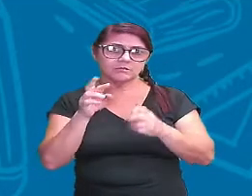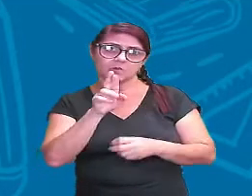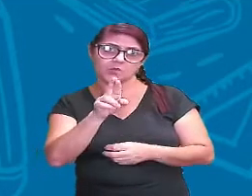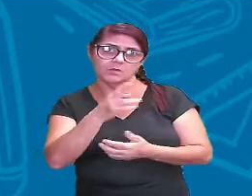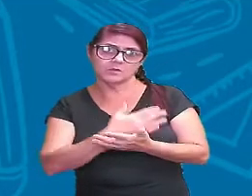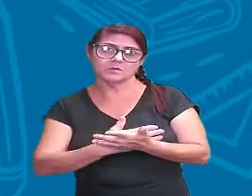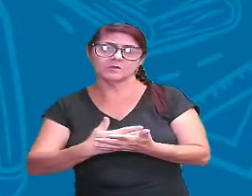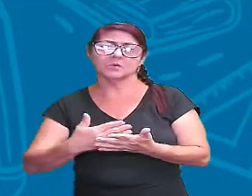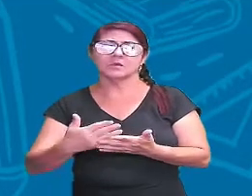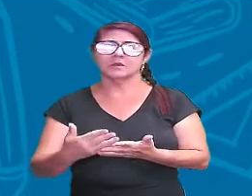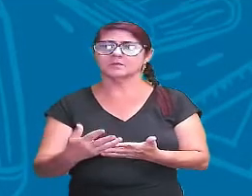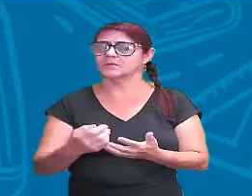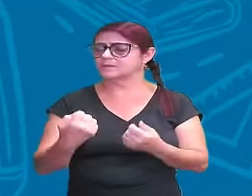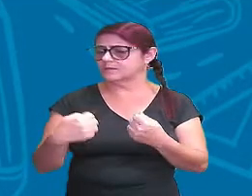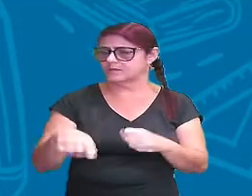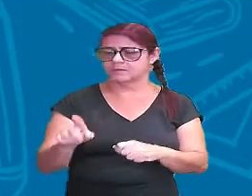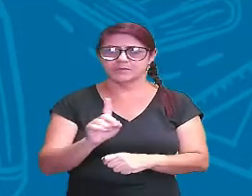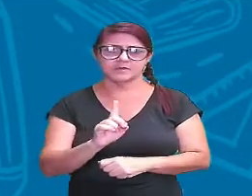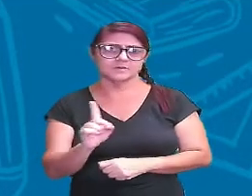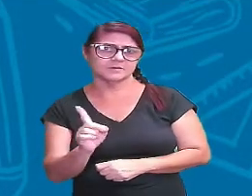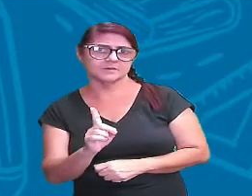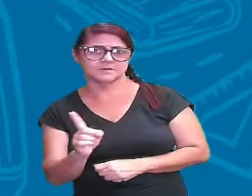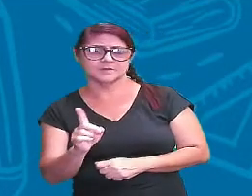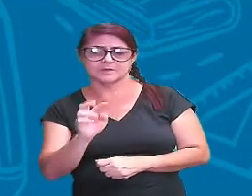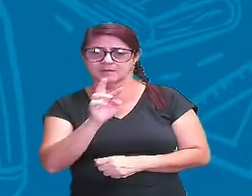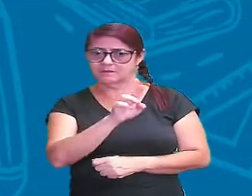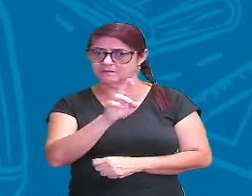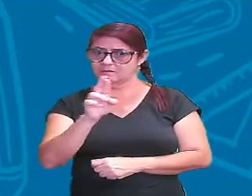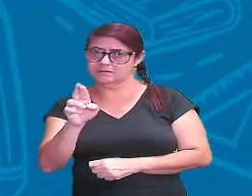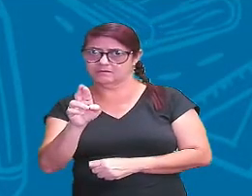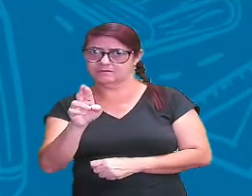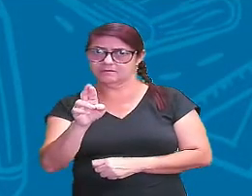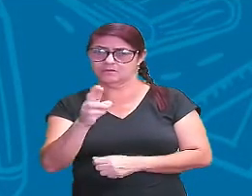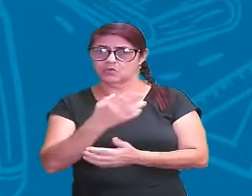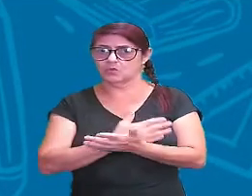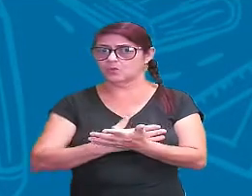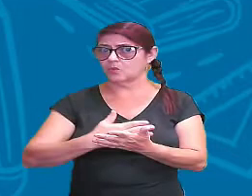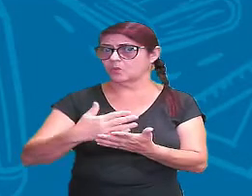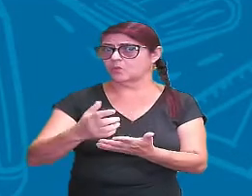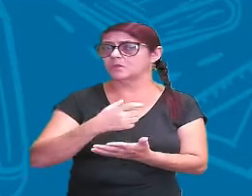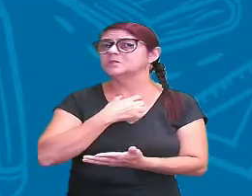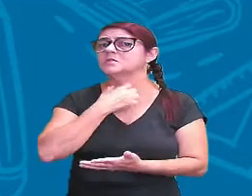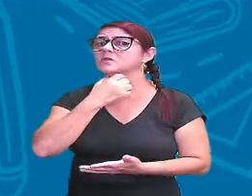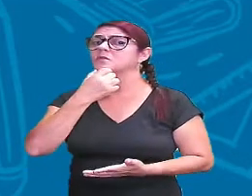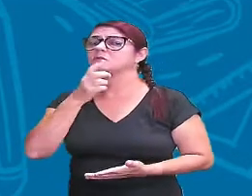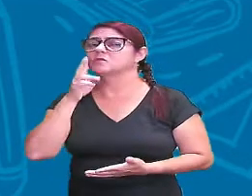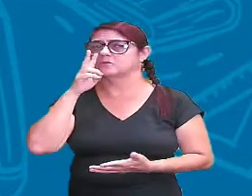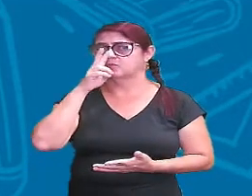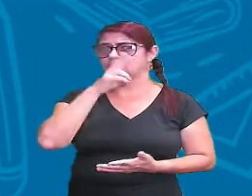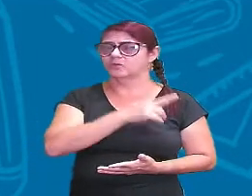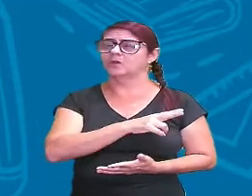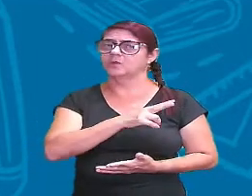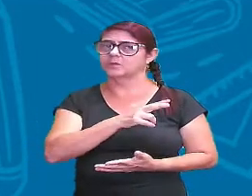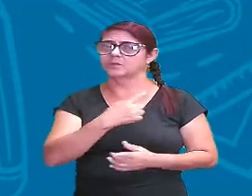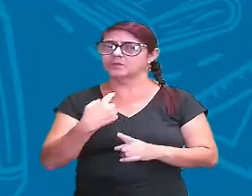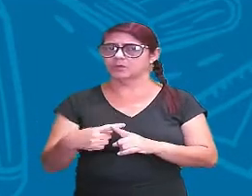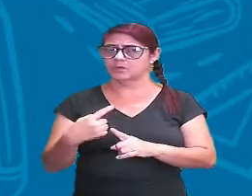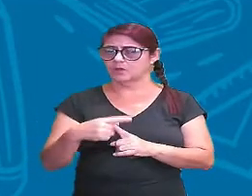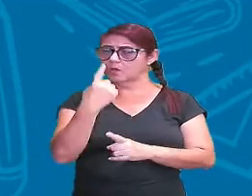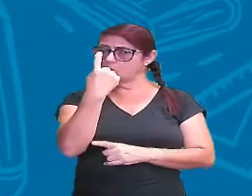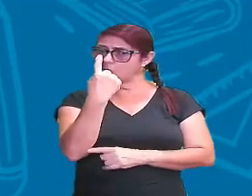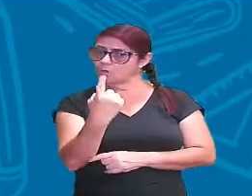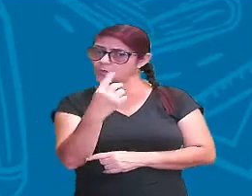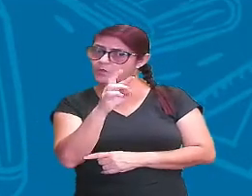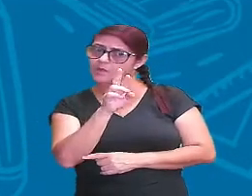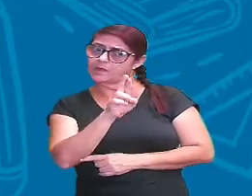R, não precisa a gente colocar RR para ter o som forte, porque o R sozinho